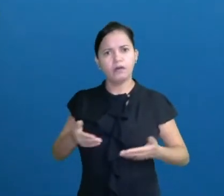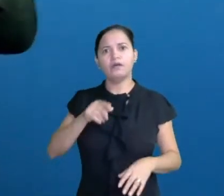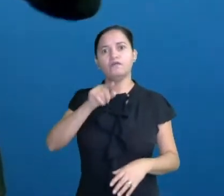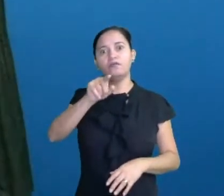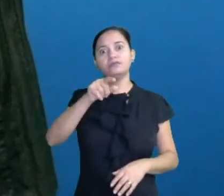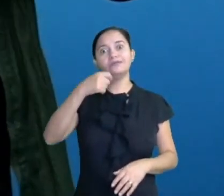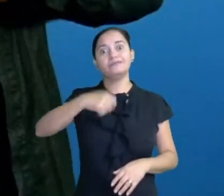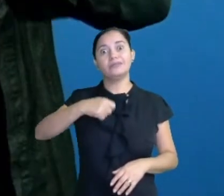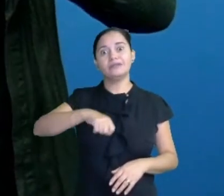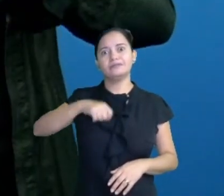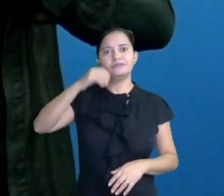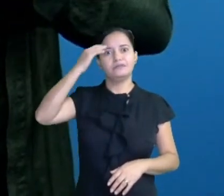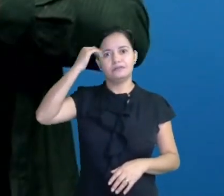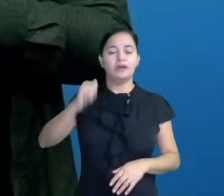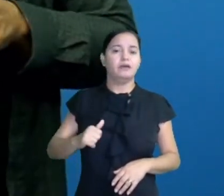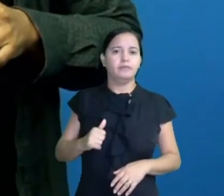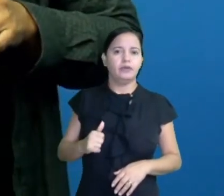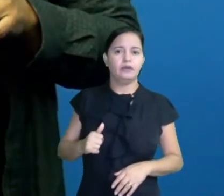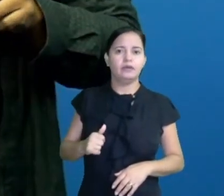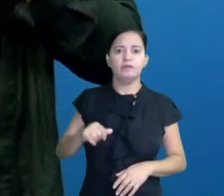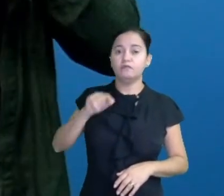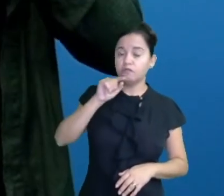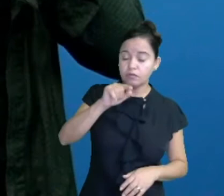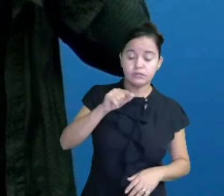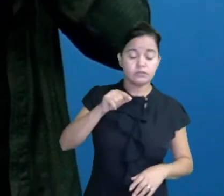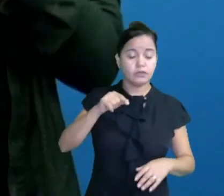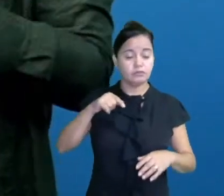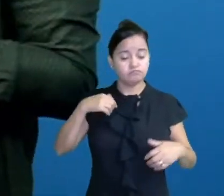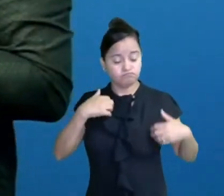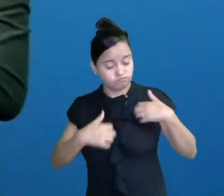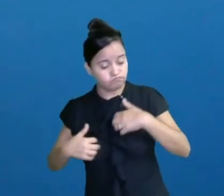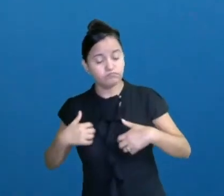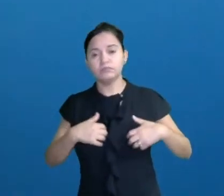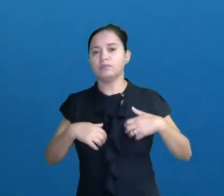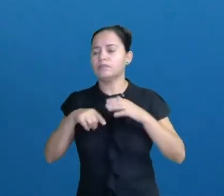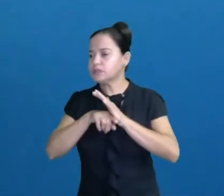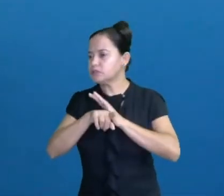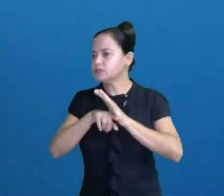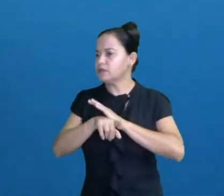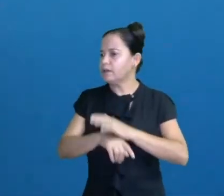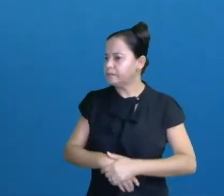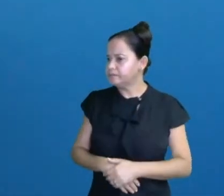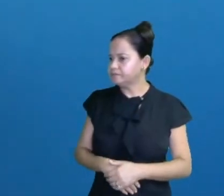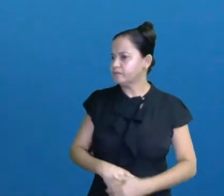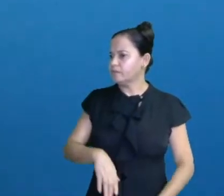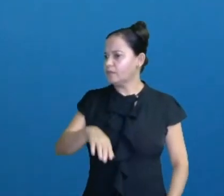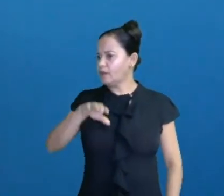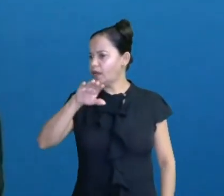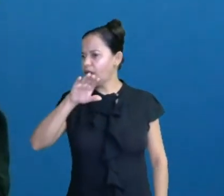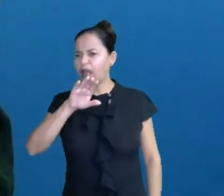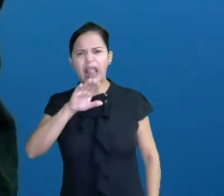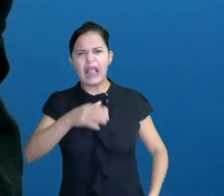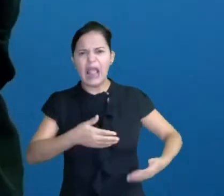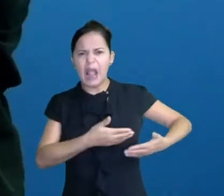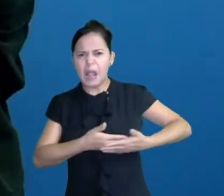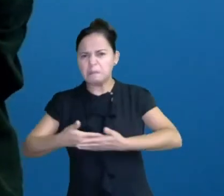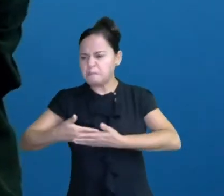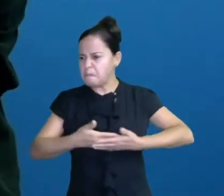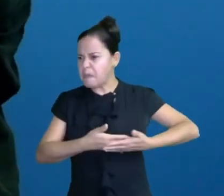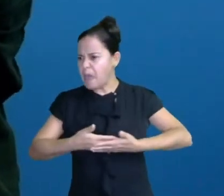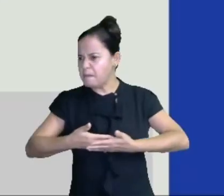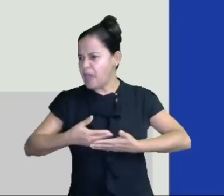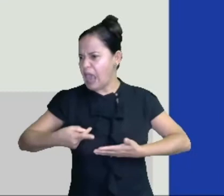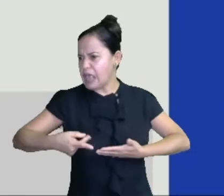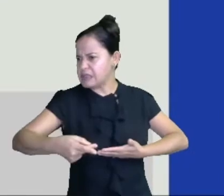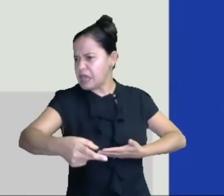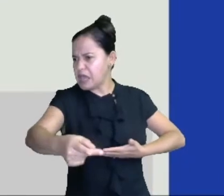você precisa saber, ele é um momento que tira você dessa zona de conforto, que gera em você essa inquietação. E aqui, ó, beber eterno, mulher de 23 anos,